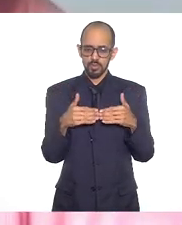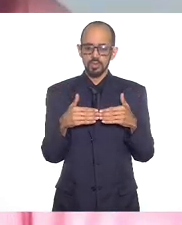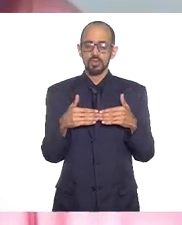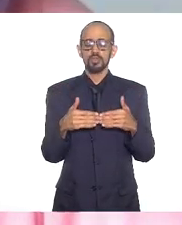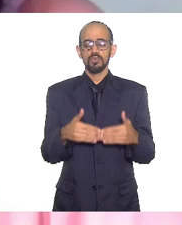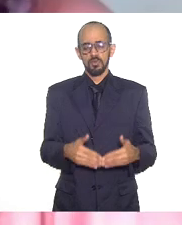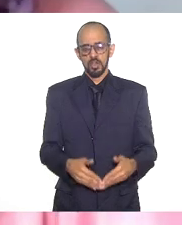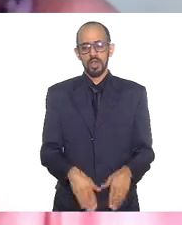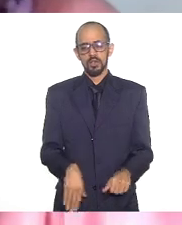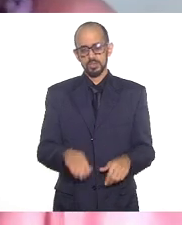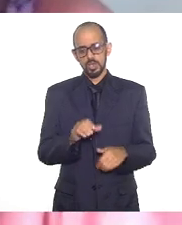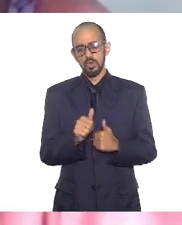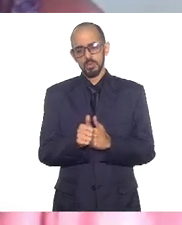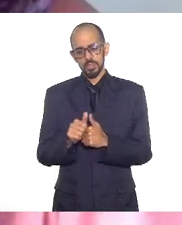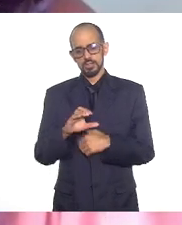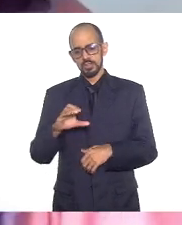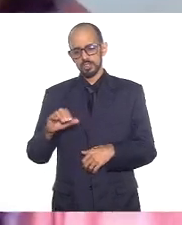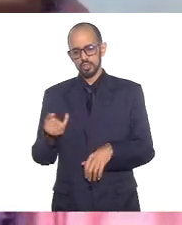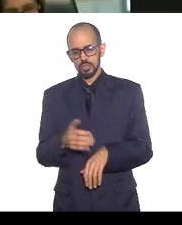as emendas.